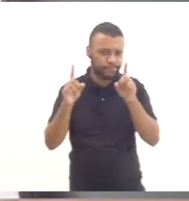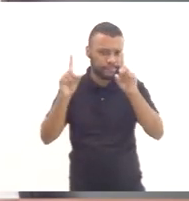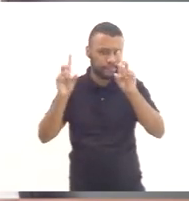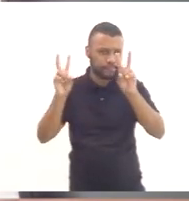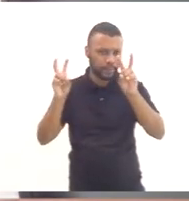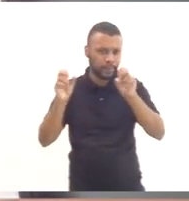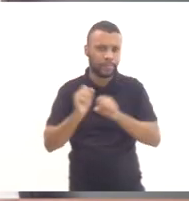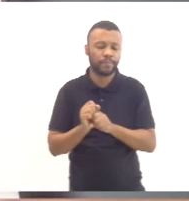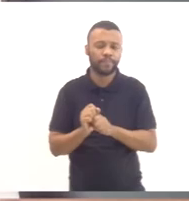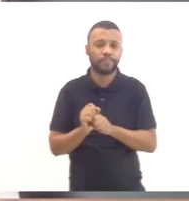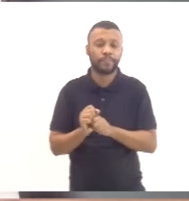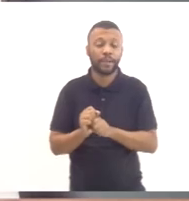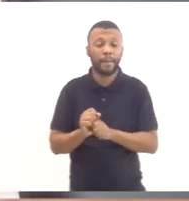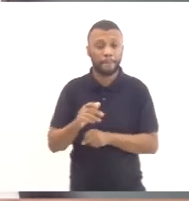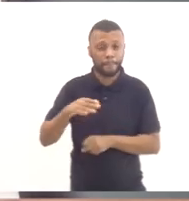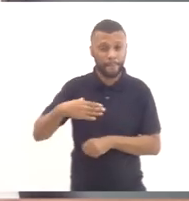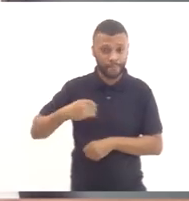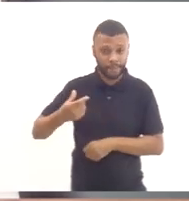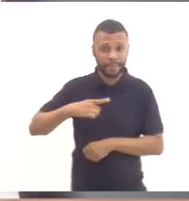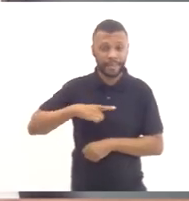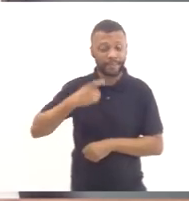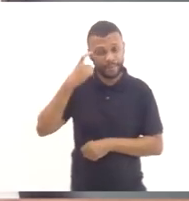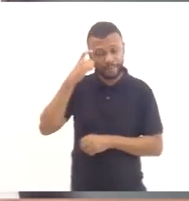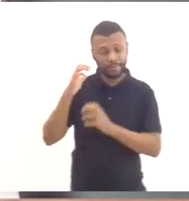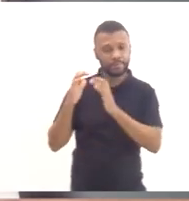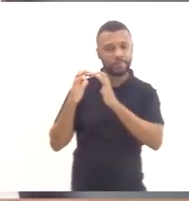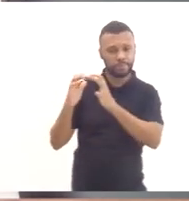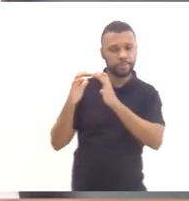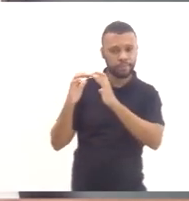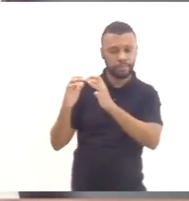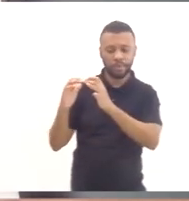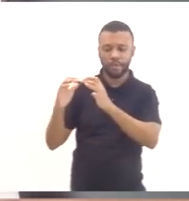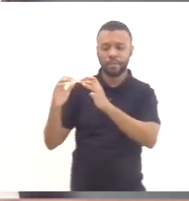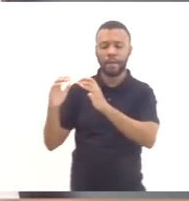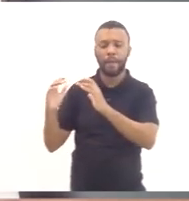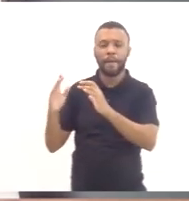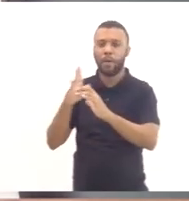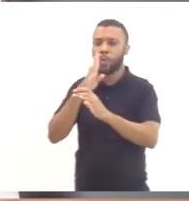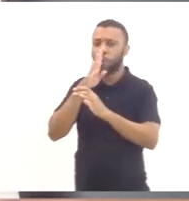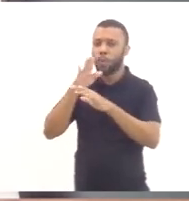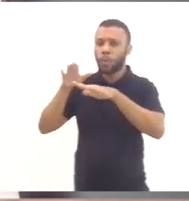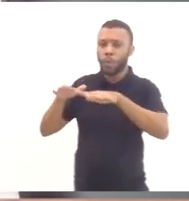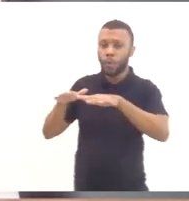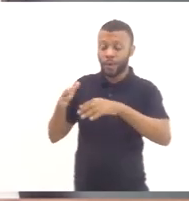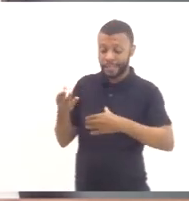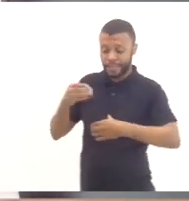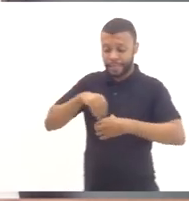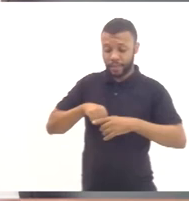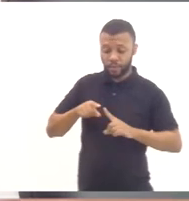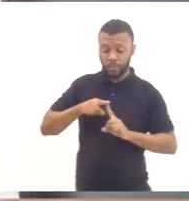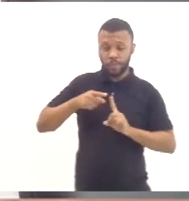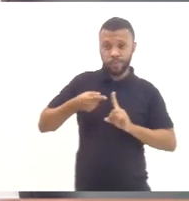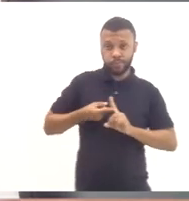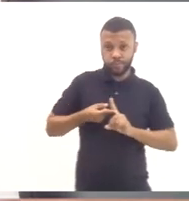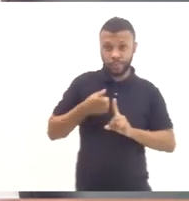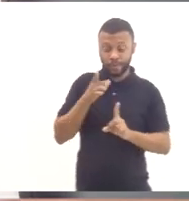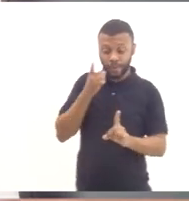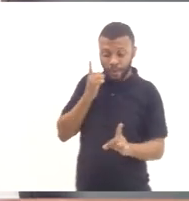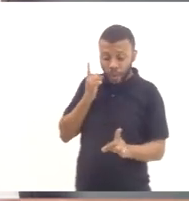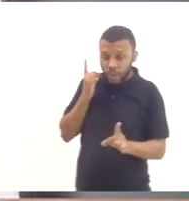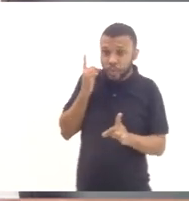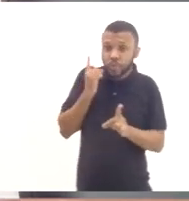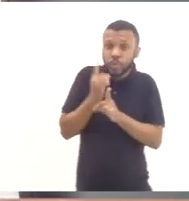meu filho ele teve uma paralisia cerebral e entrou uterina que só foi descoberta depois que ele nasceu nasceu e sem nenhuma